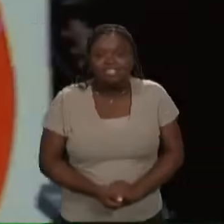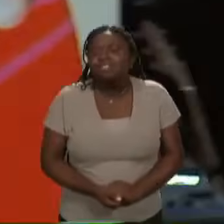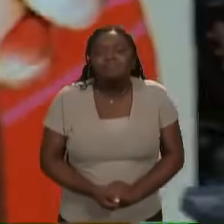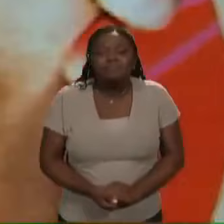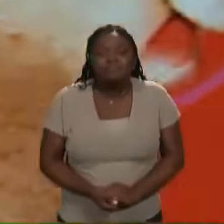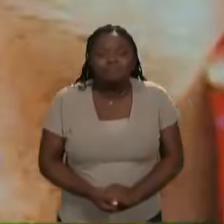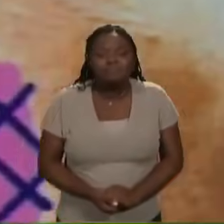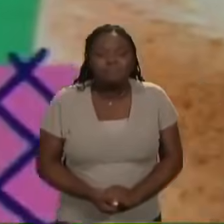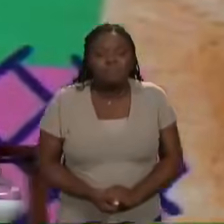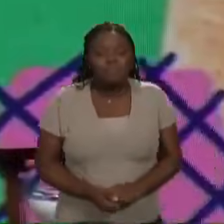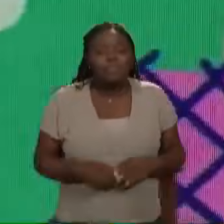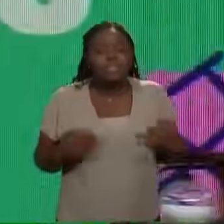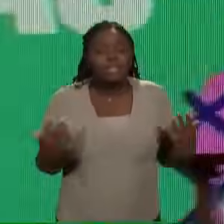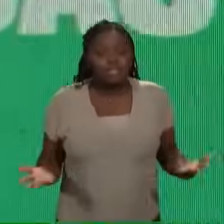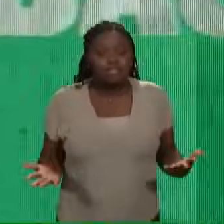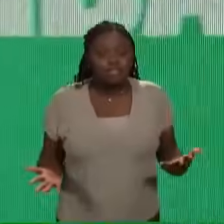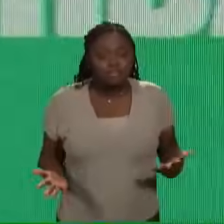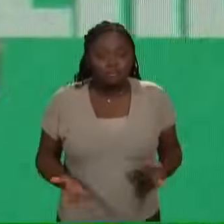Então,